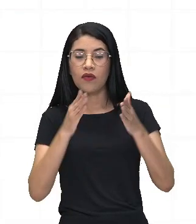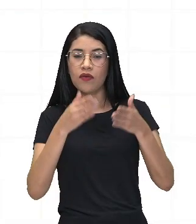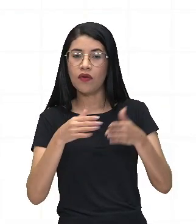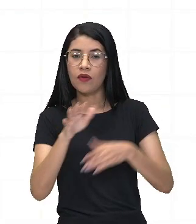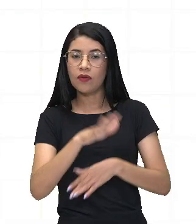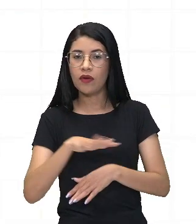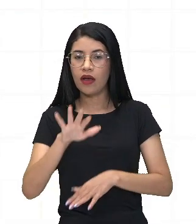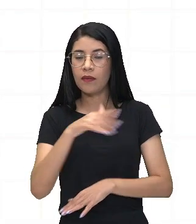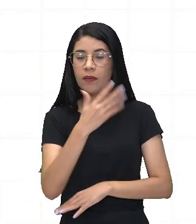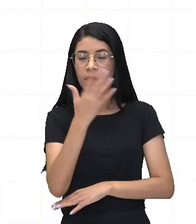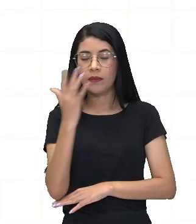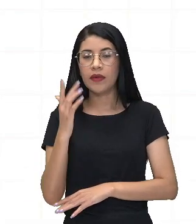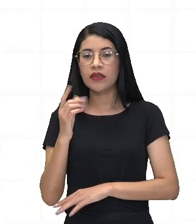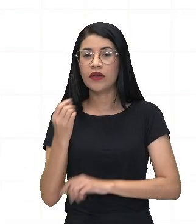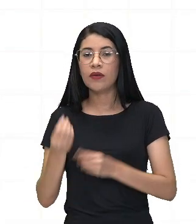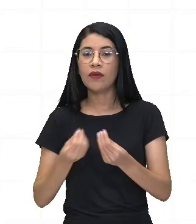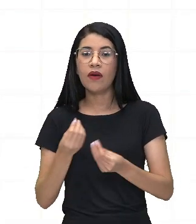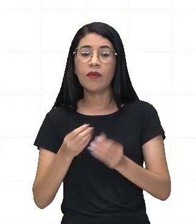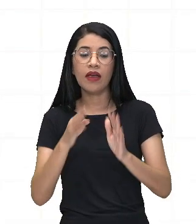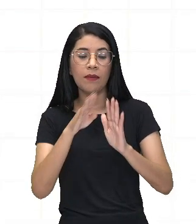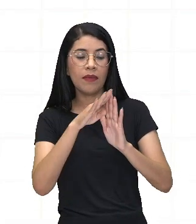vai regulamentar aí